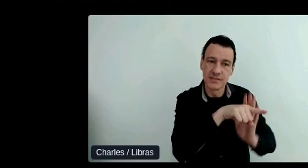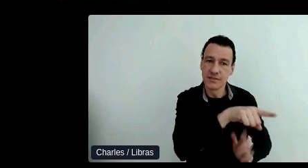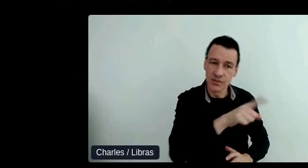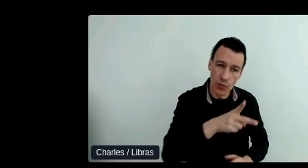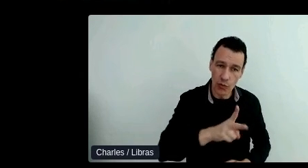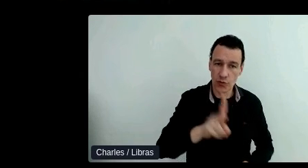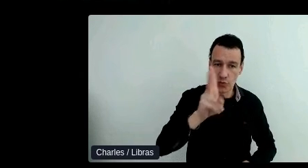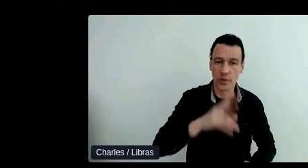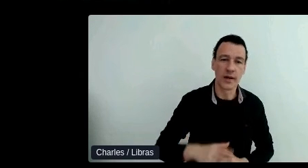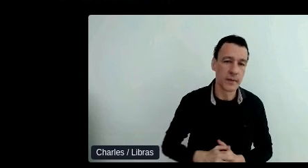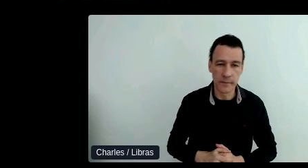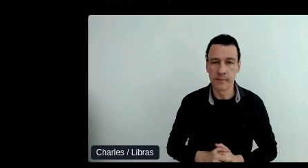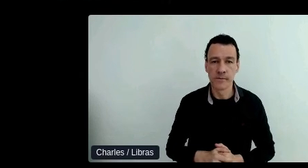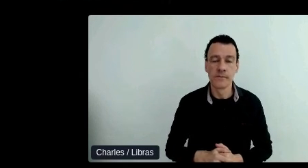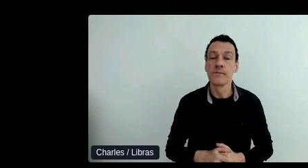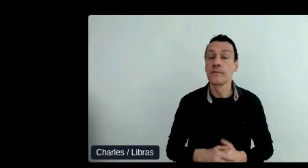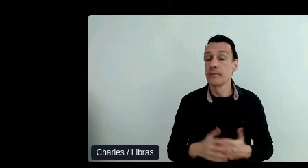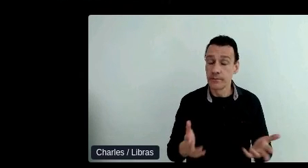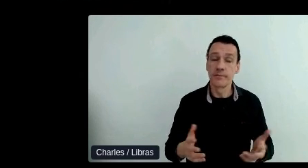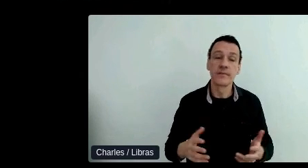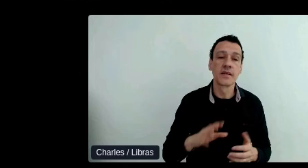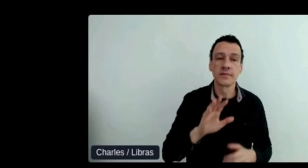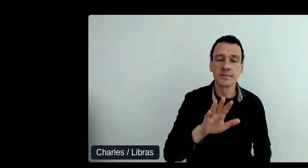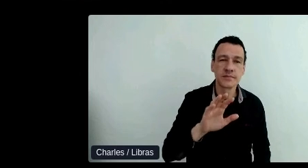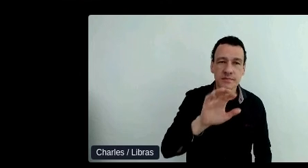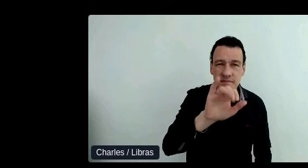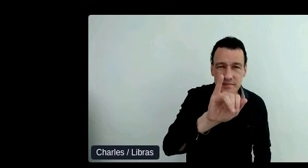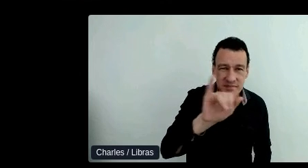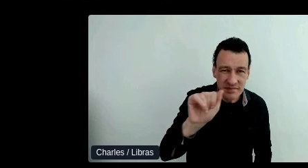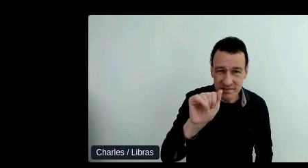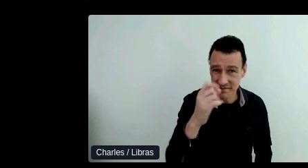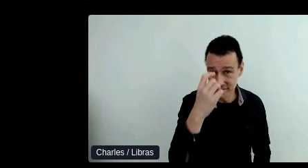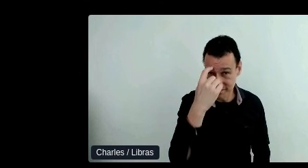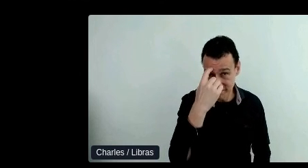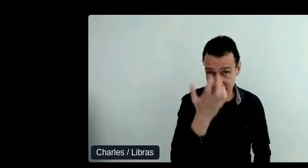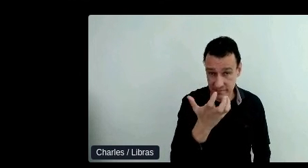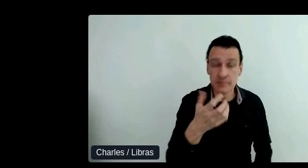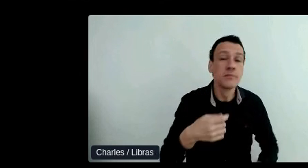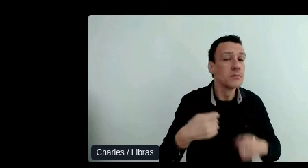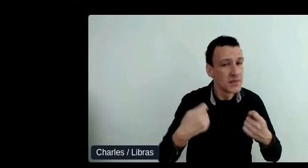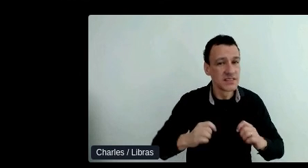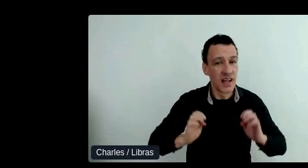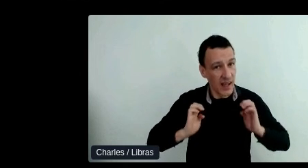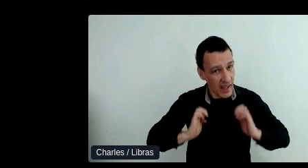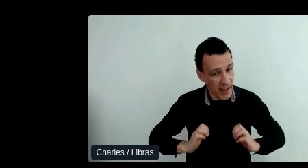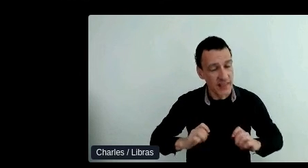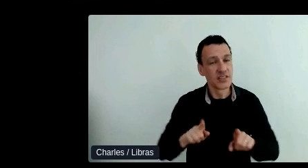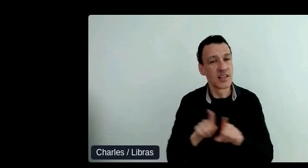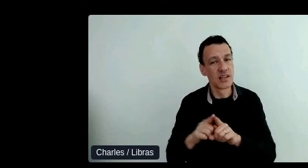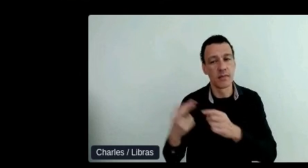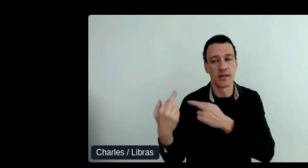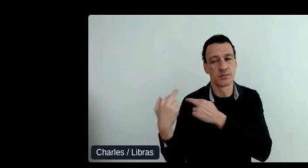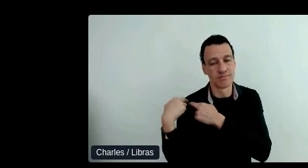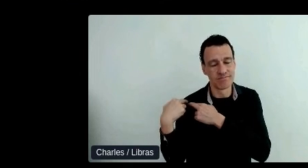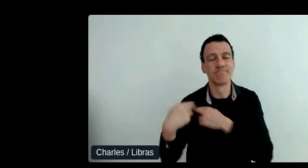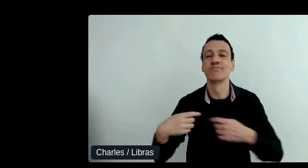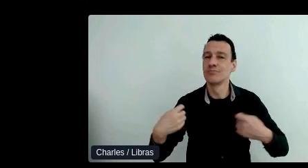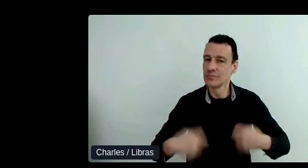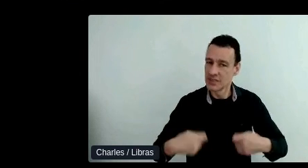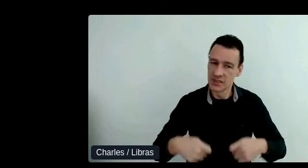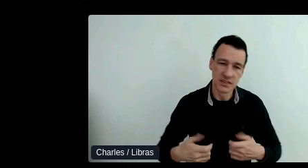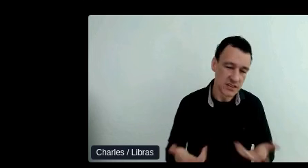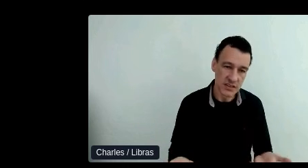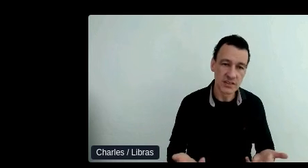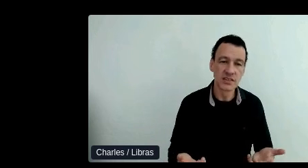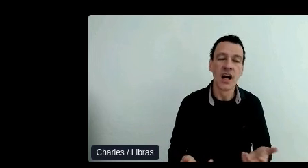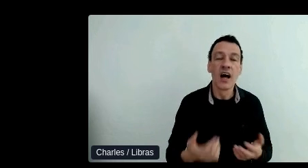Dentro de inteligência artificial também é bem importante que a gente tenha ética e responsabilidade na construção dessas máquinas. Não pode deixar com que esses